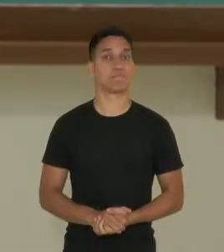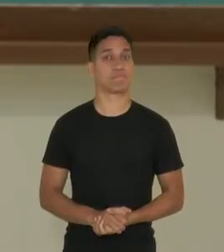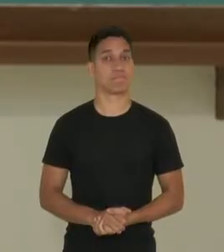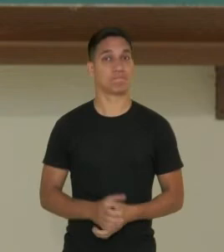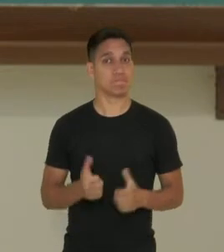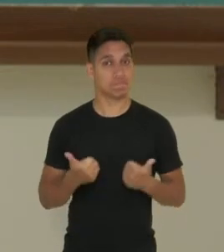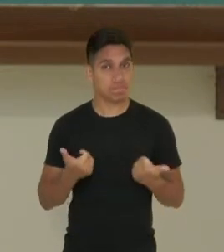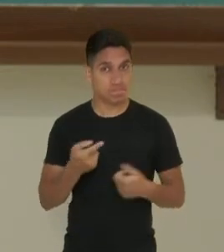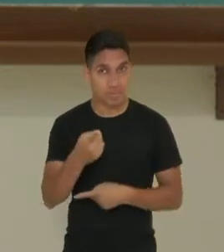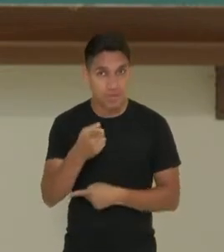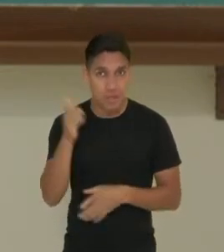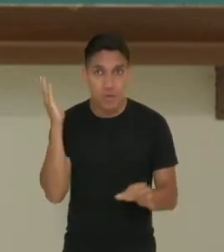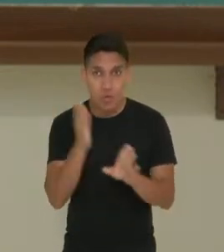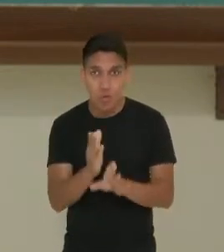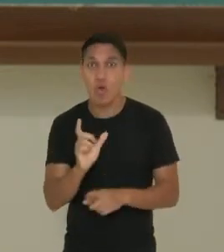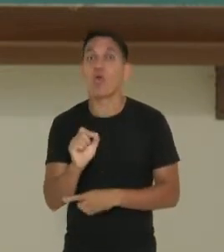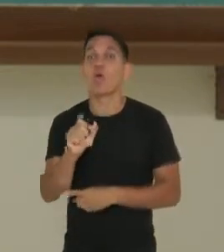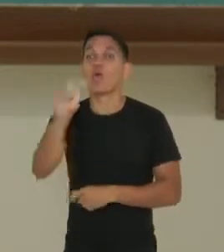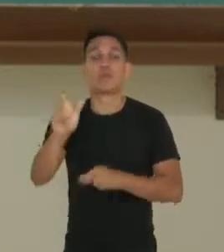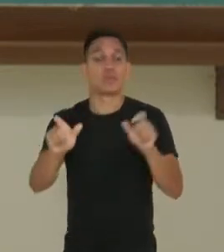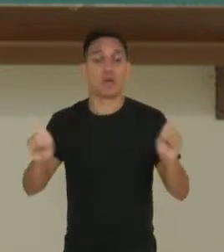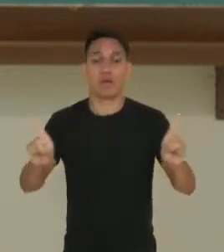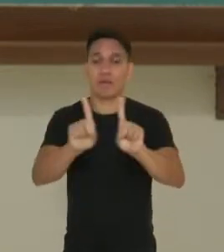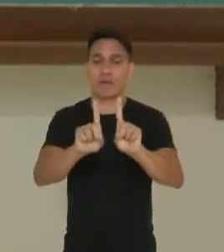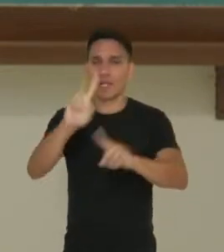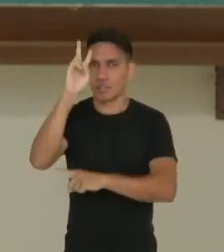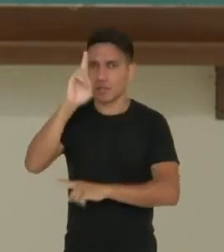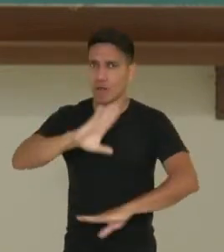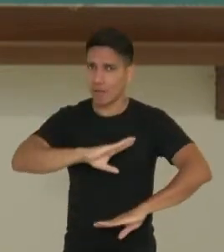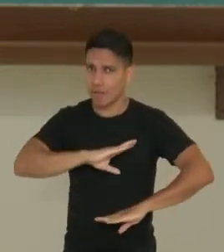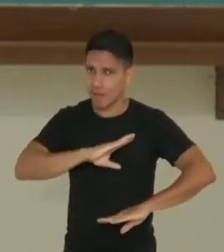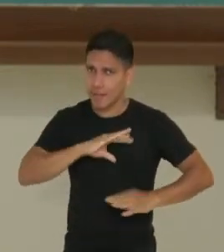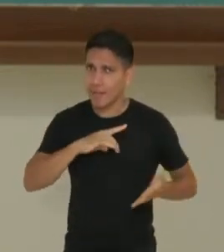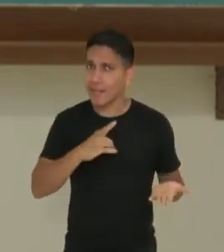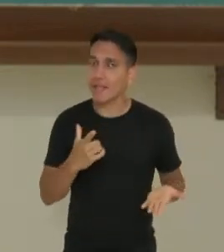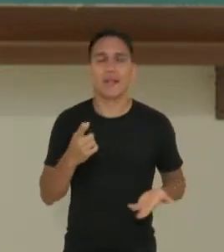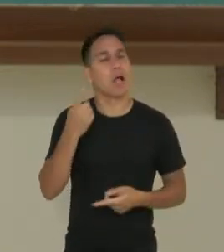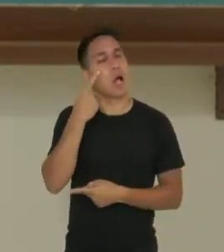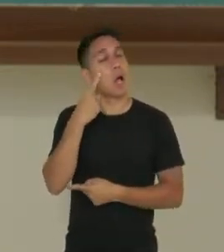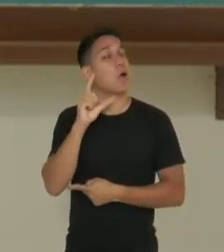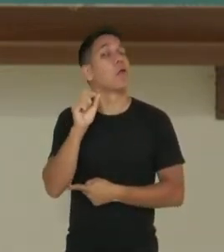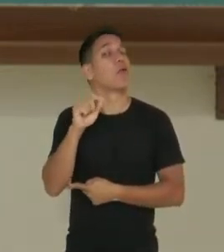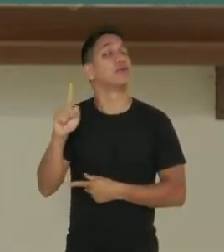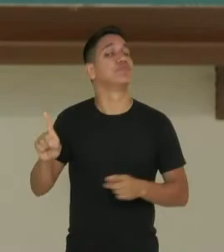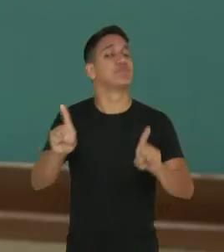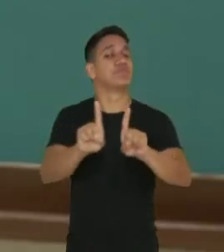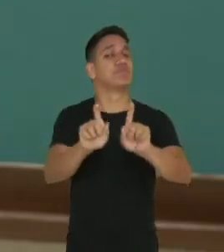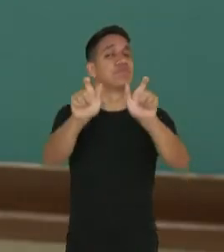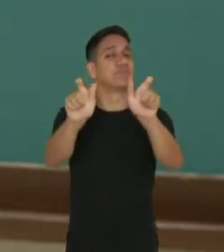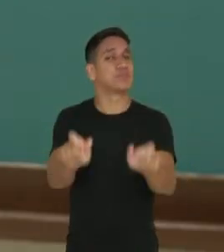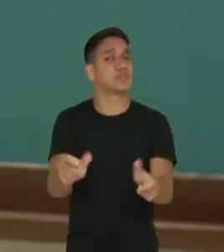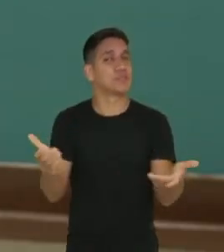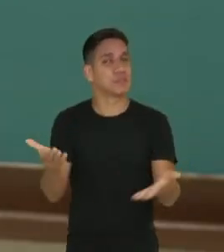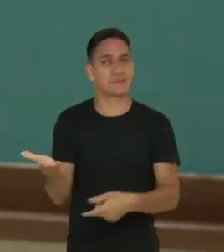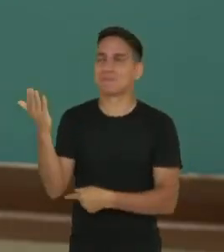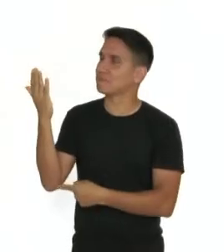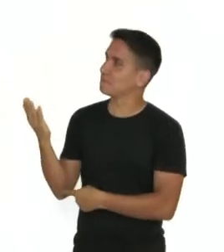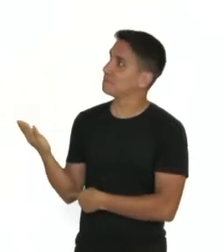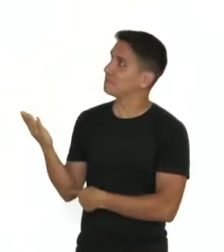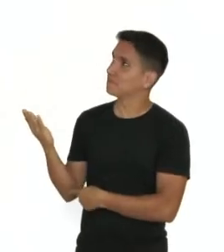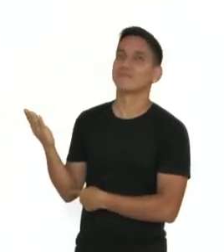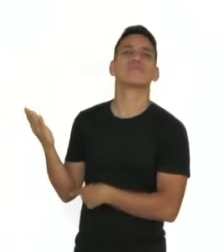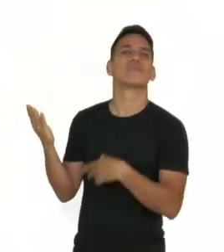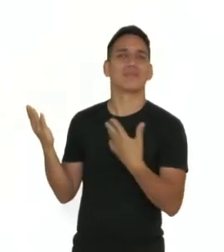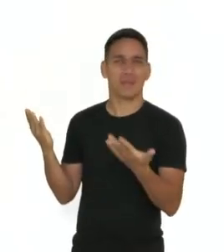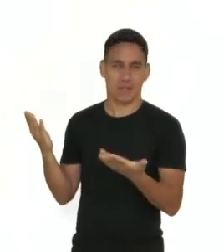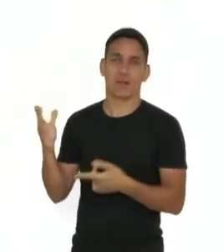Belezinha, e aí? Descobriu quem participa da história, do caos? Vamos ver quem são os personagens? Olha lá. Então,